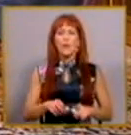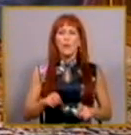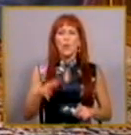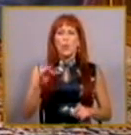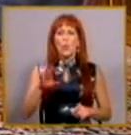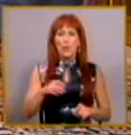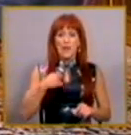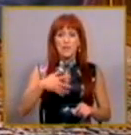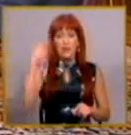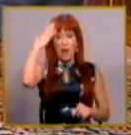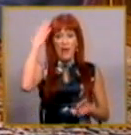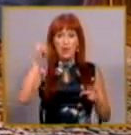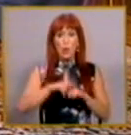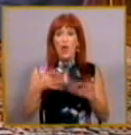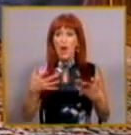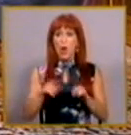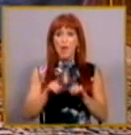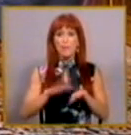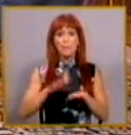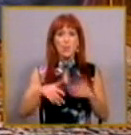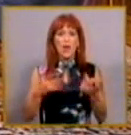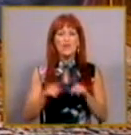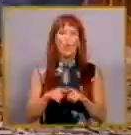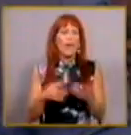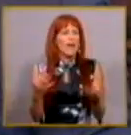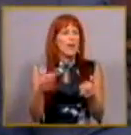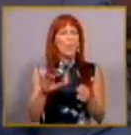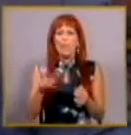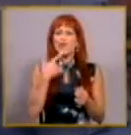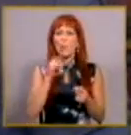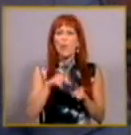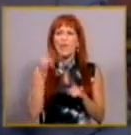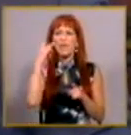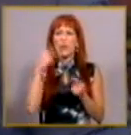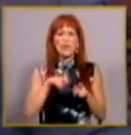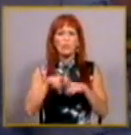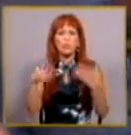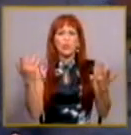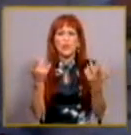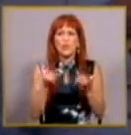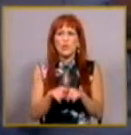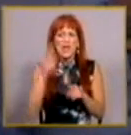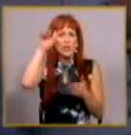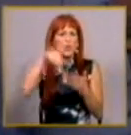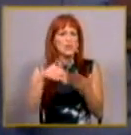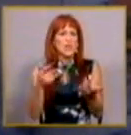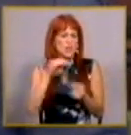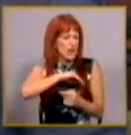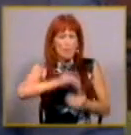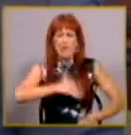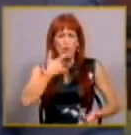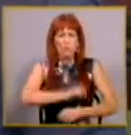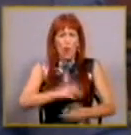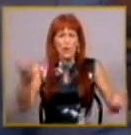O PS, como deve calcular, é como agora com... É evidente que o país não pode viver com esta política, nem é a solução estes salários baixos. Não